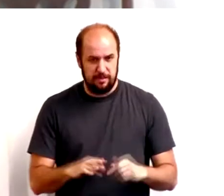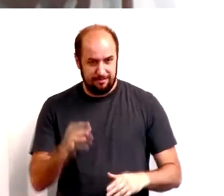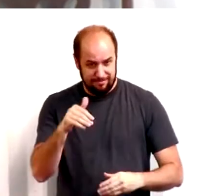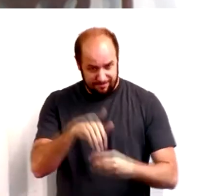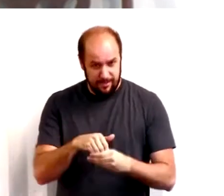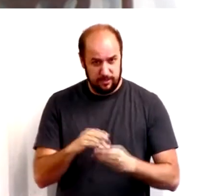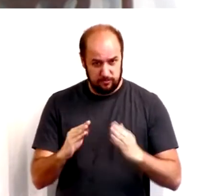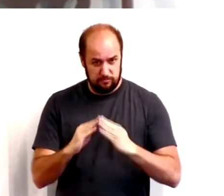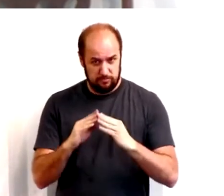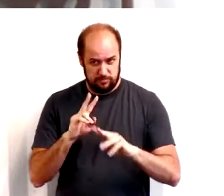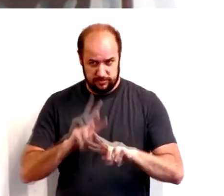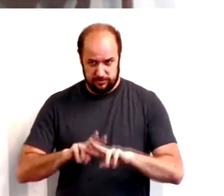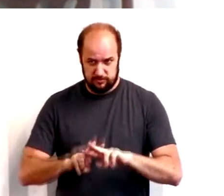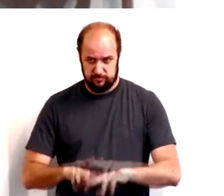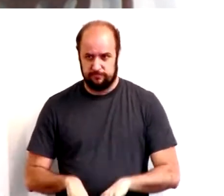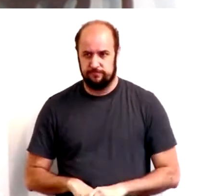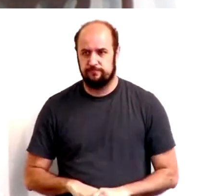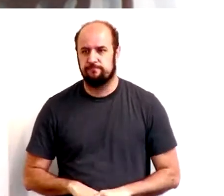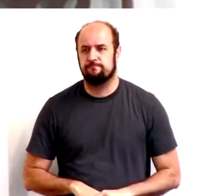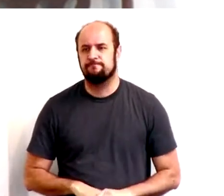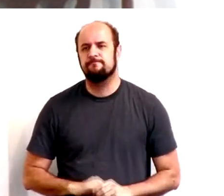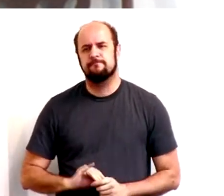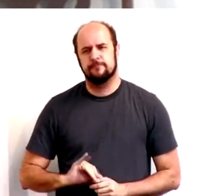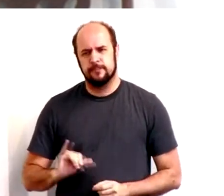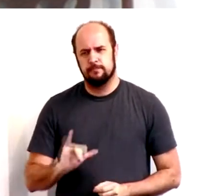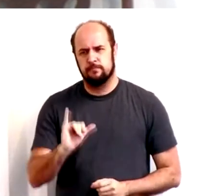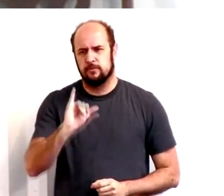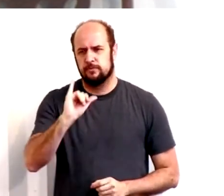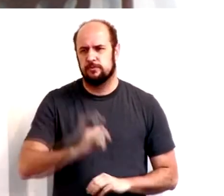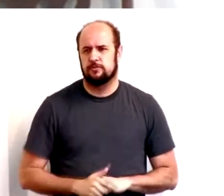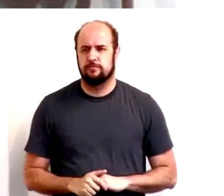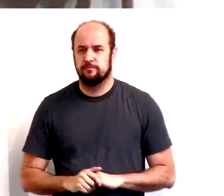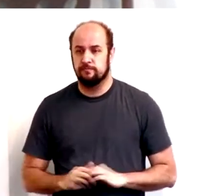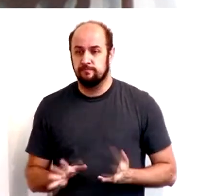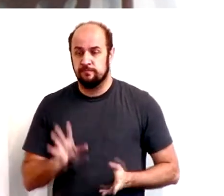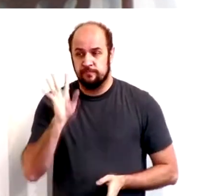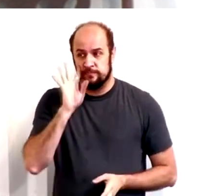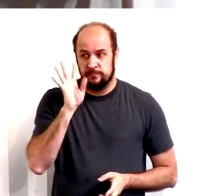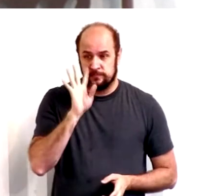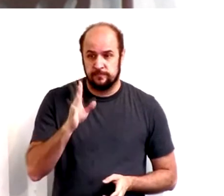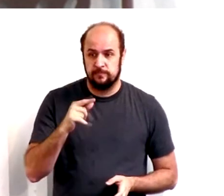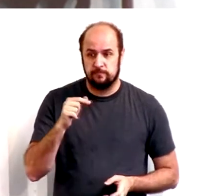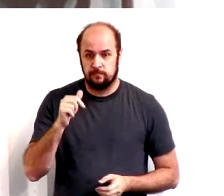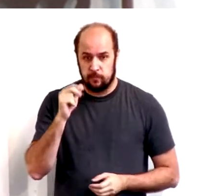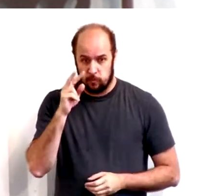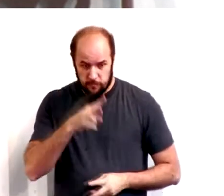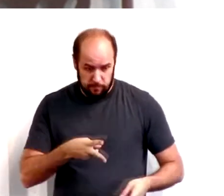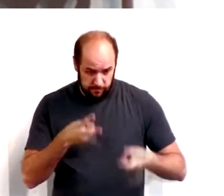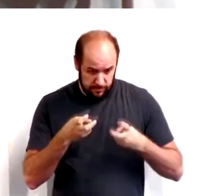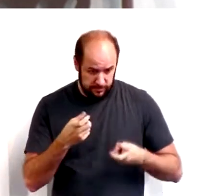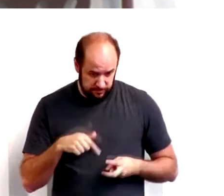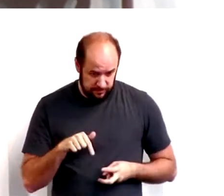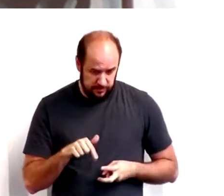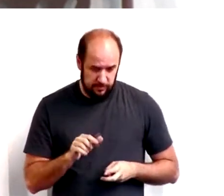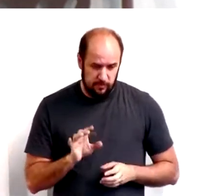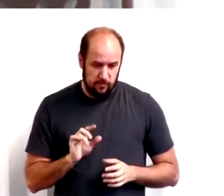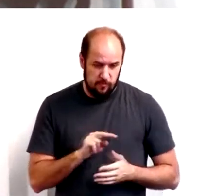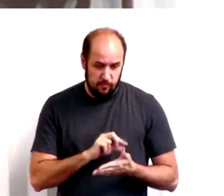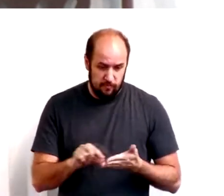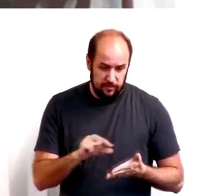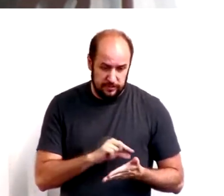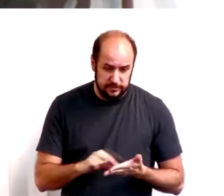prisão domiciliar. Era alguém muito importante. E algo interessante aqui, quando no